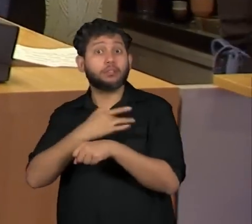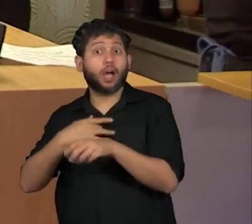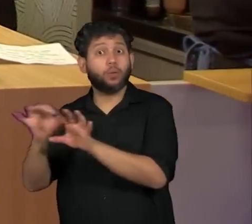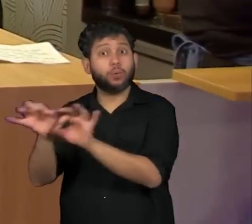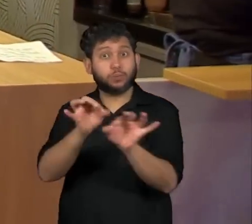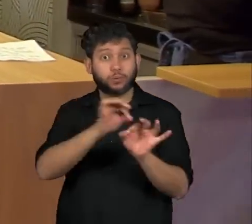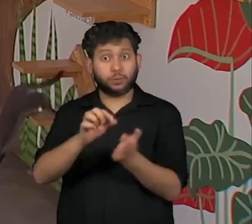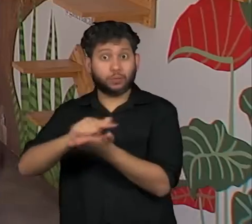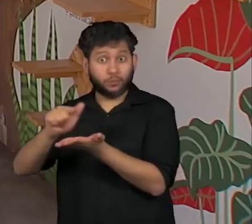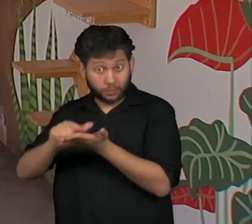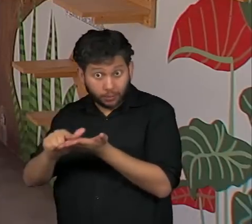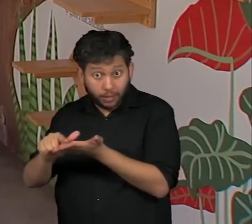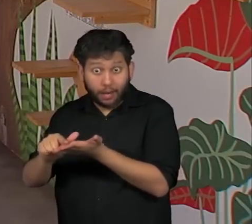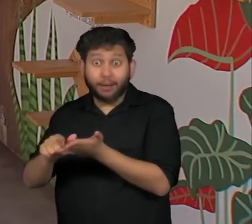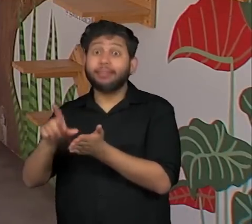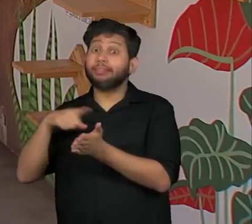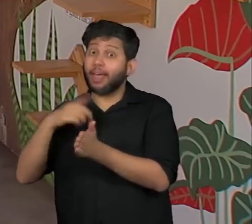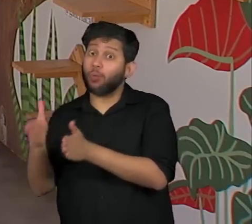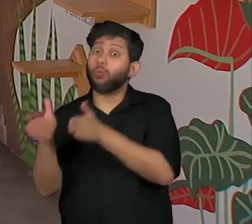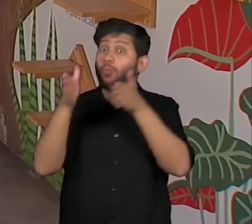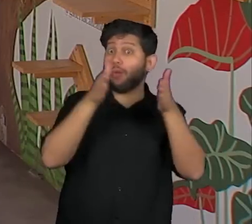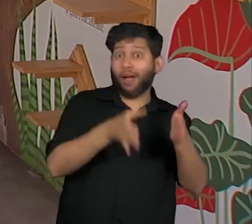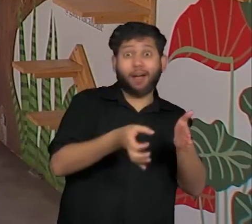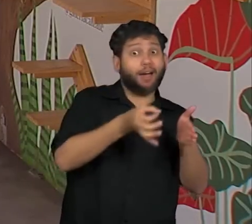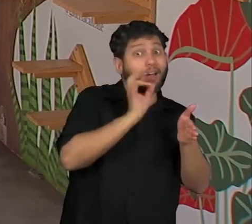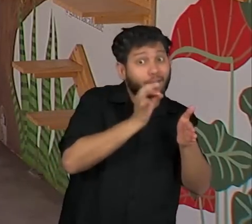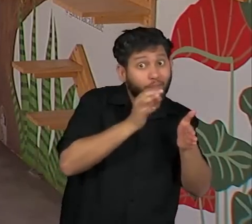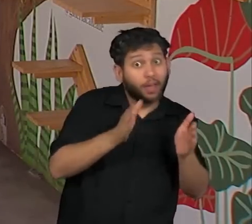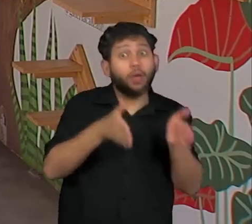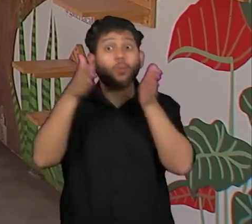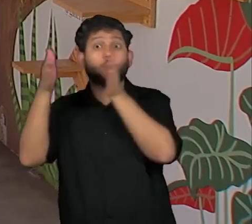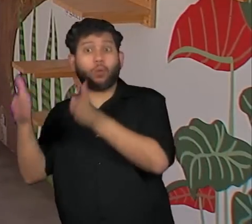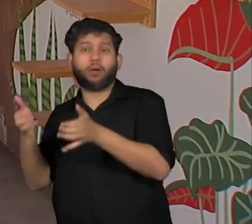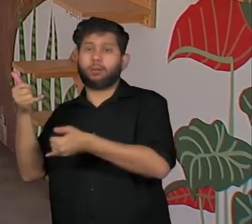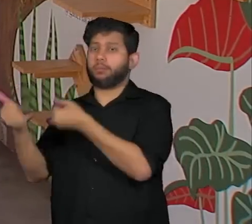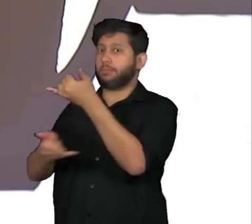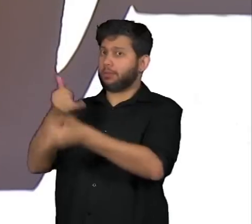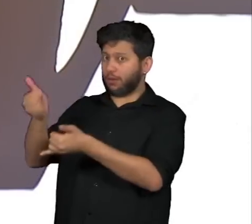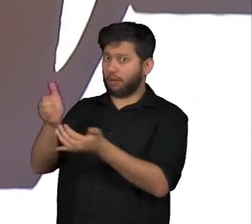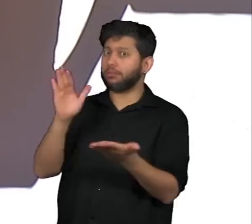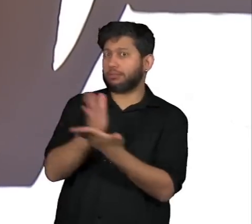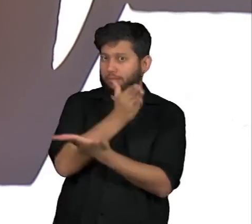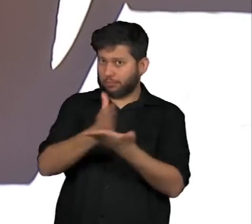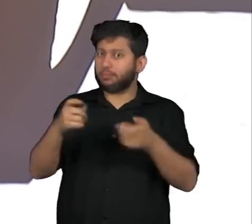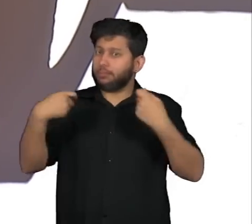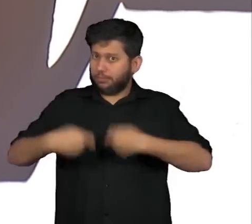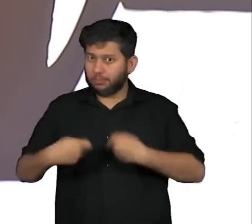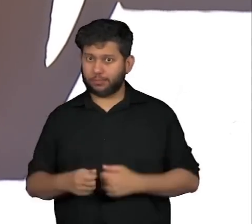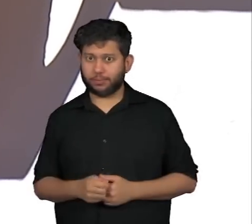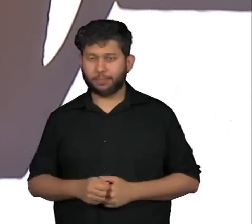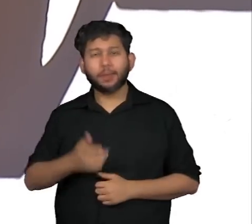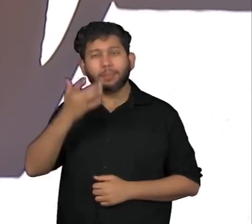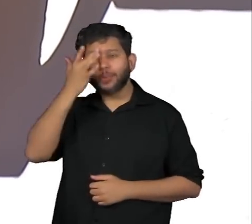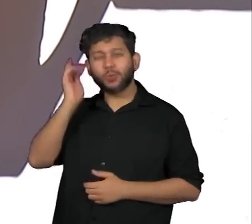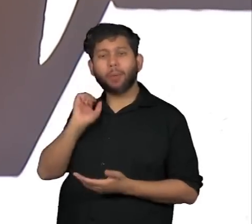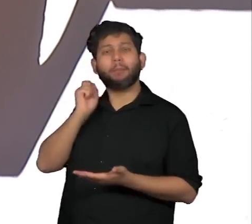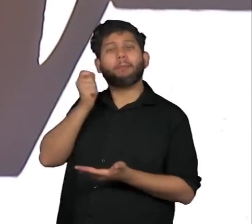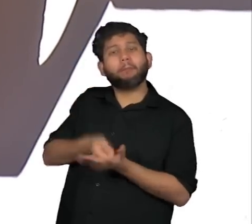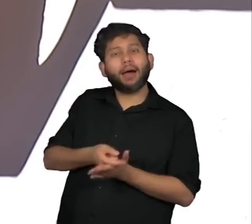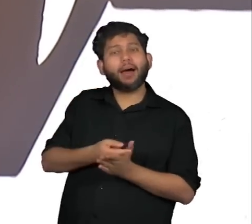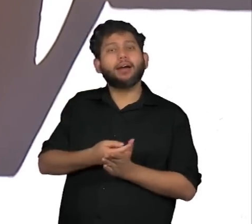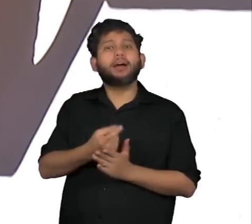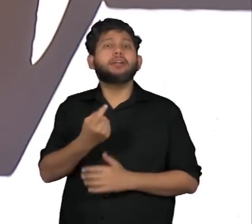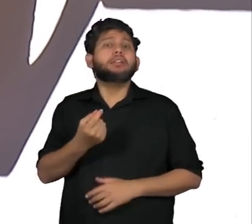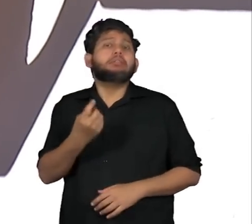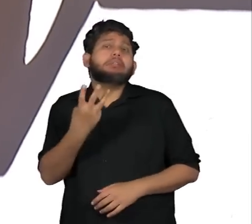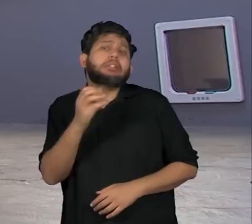da cafeteria é bem controlado, inclusive para evitar fugas. Os visitantes pagam uma taxa pela visita de